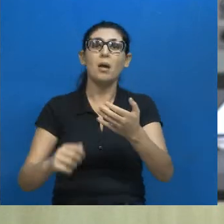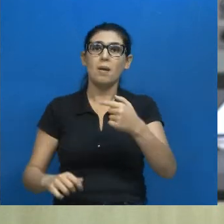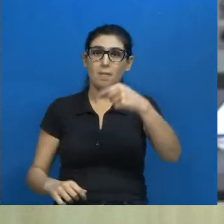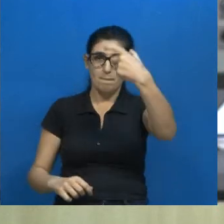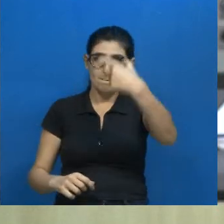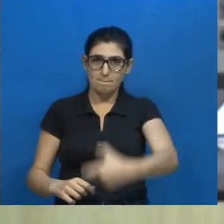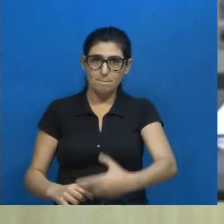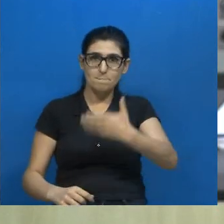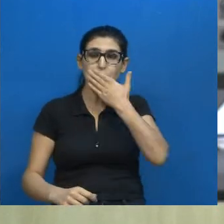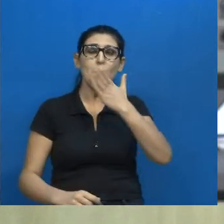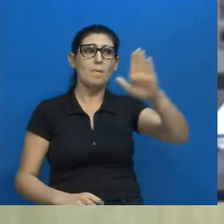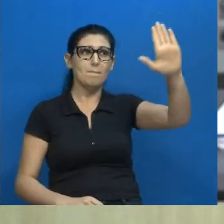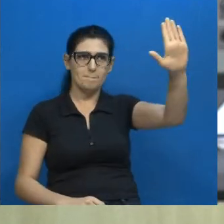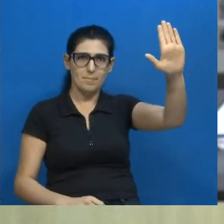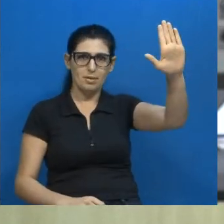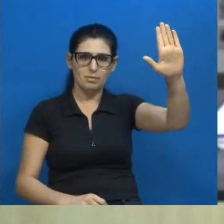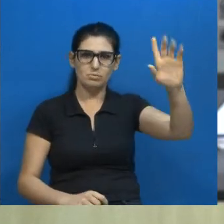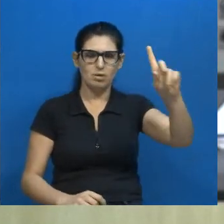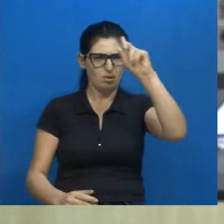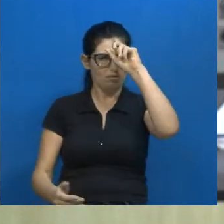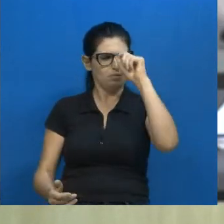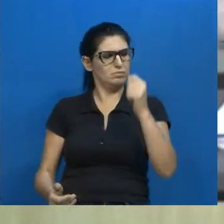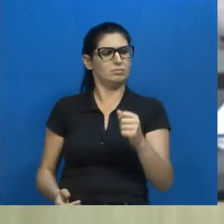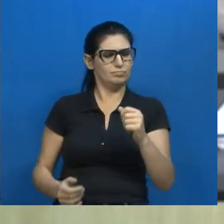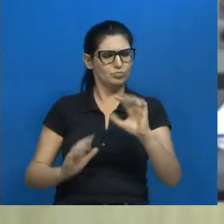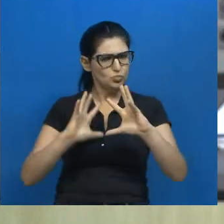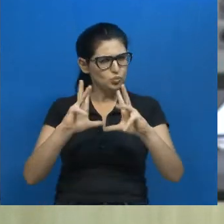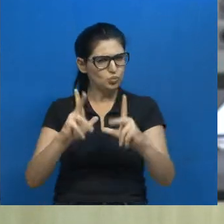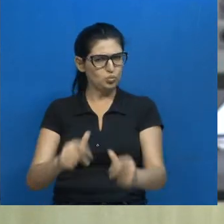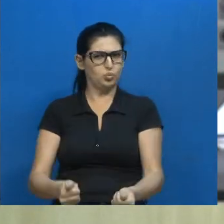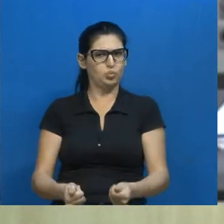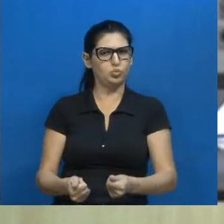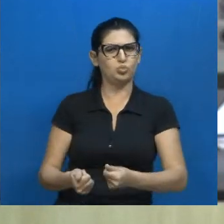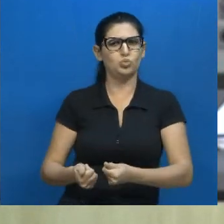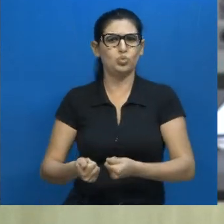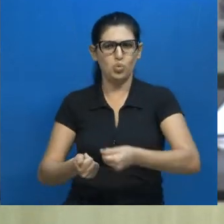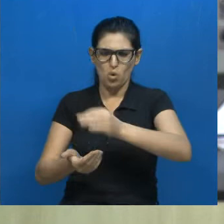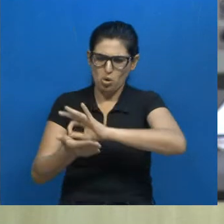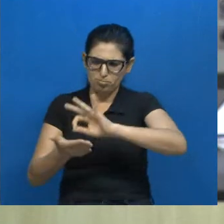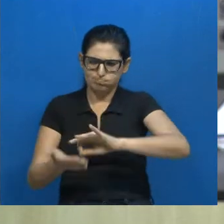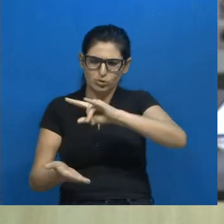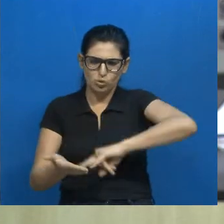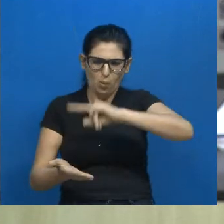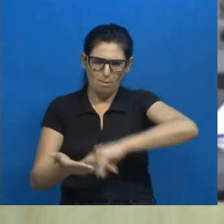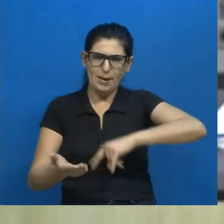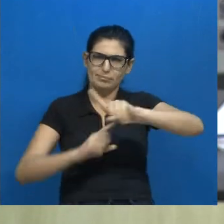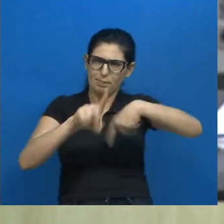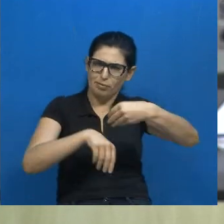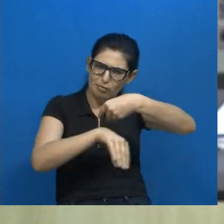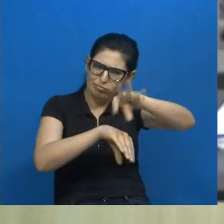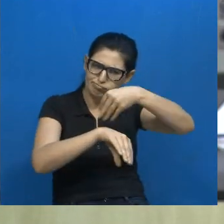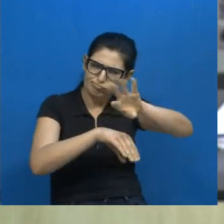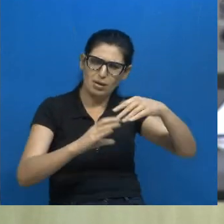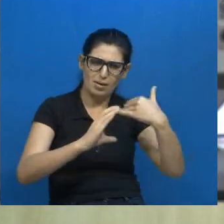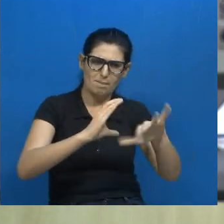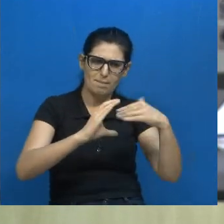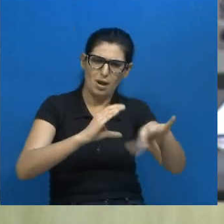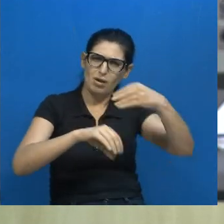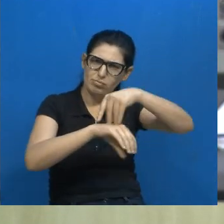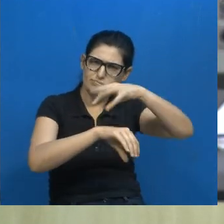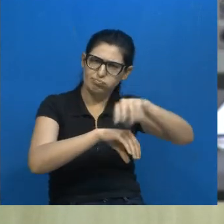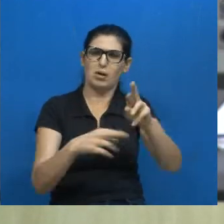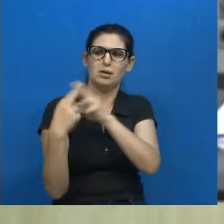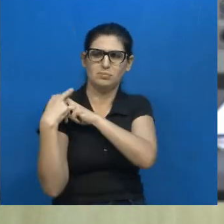comprometo de, assim que for definido todo o cronograma, seja enviado um e-mail para todos os responsáveis com todas